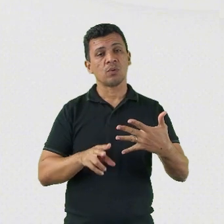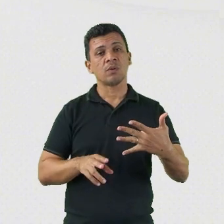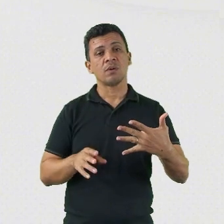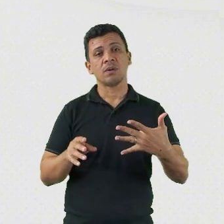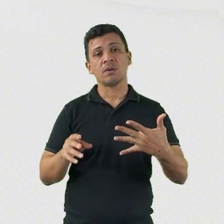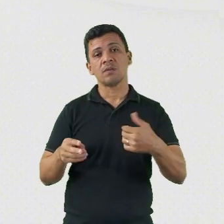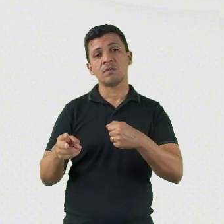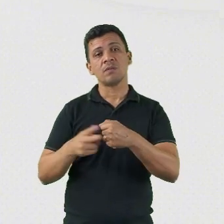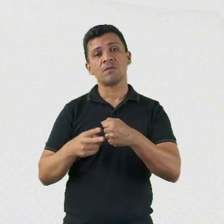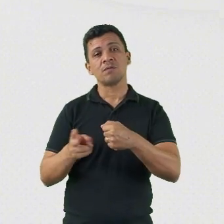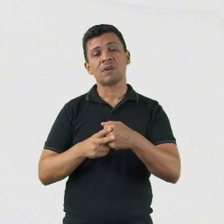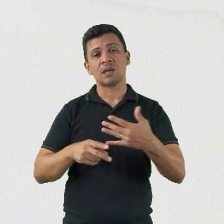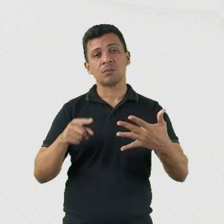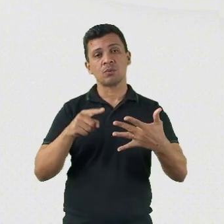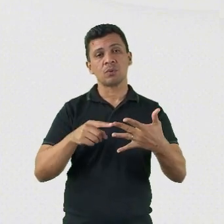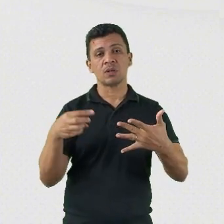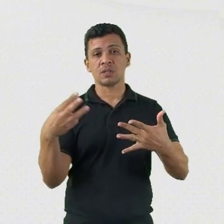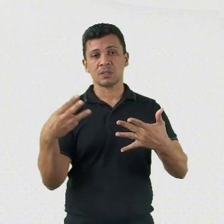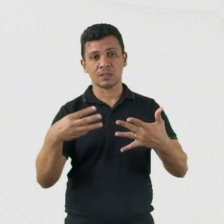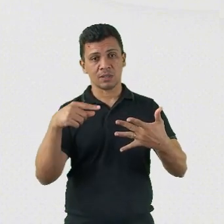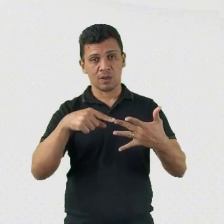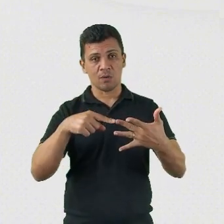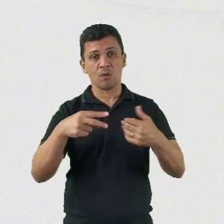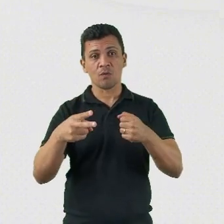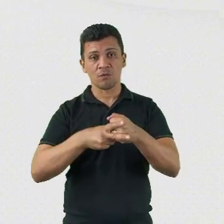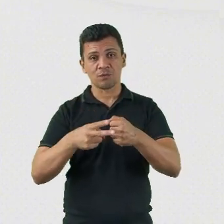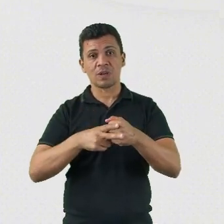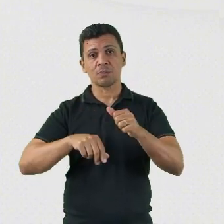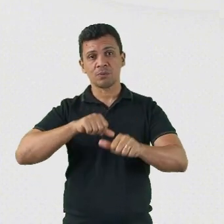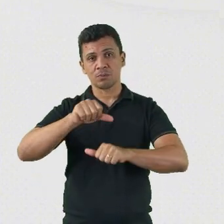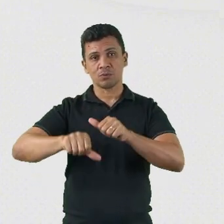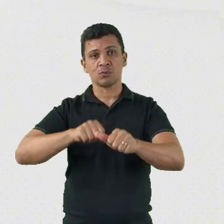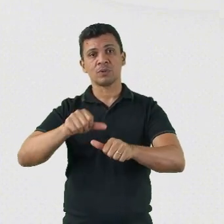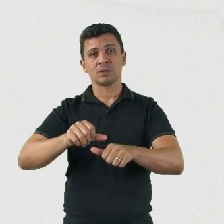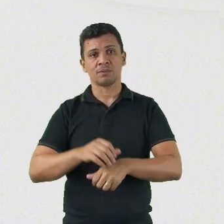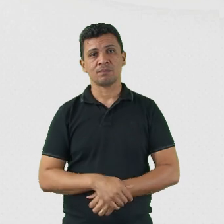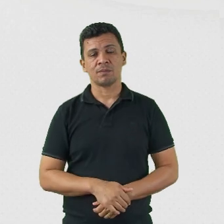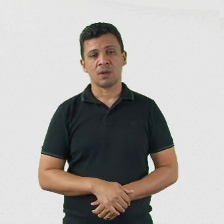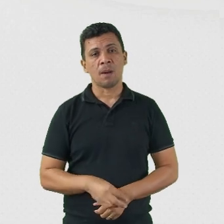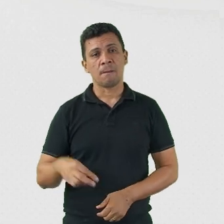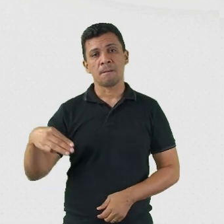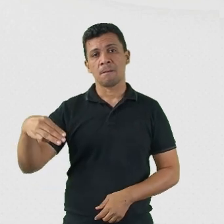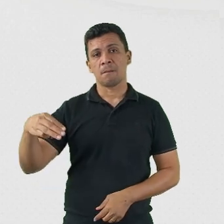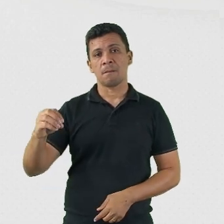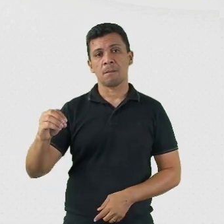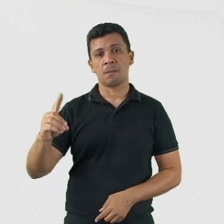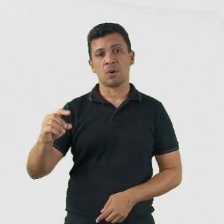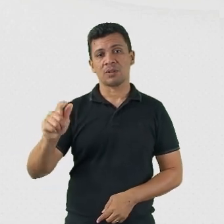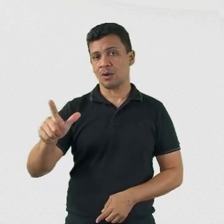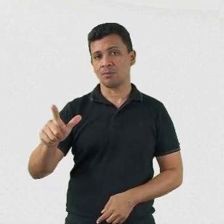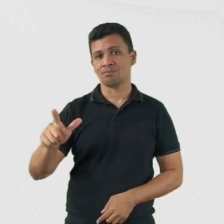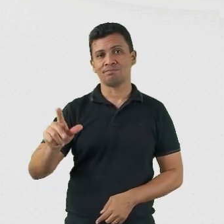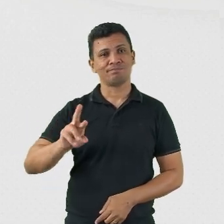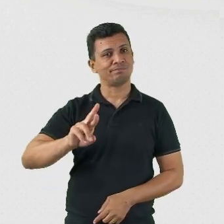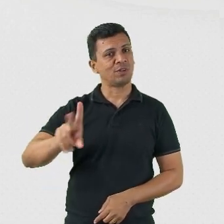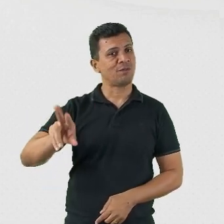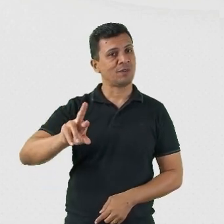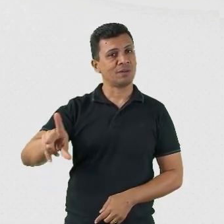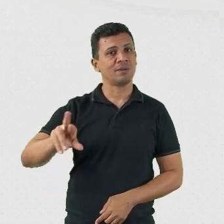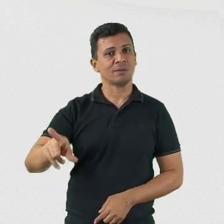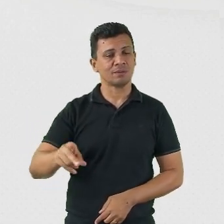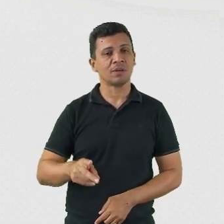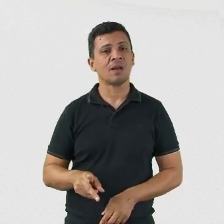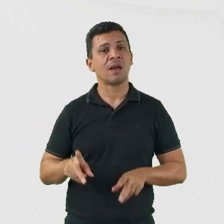verbo nas terceiras pessoas, ele muda. Os verbos modais não têm essa característica. Eles ficam